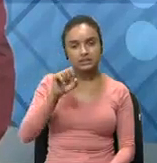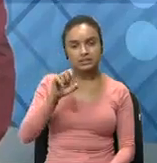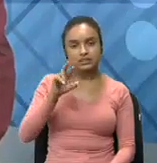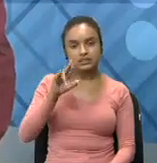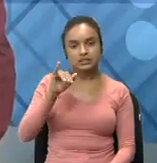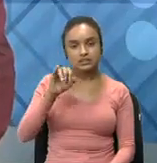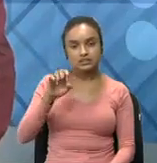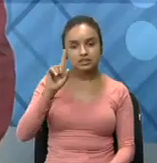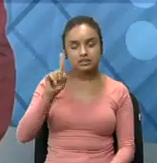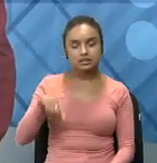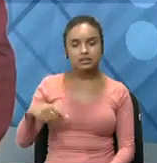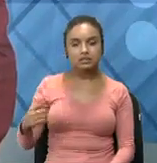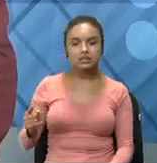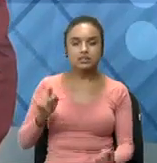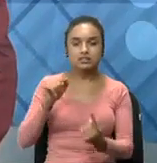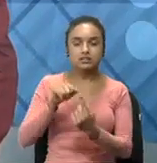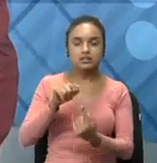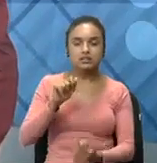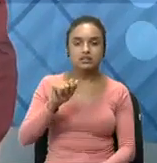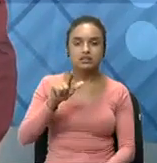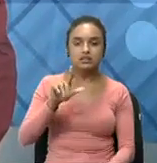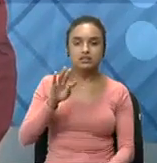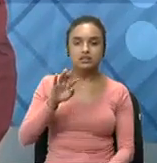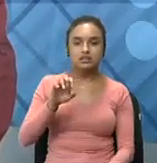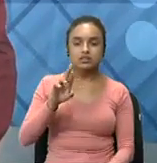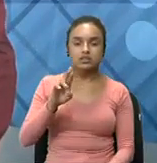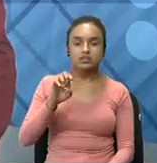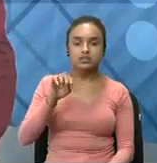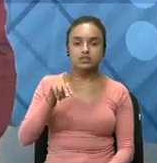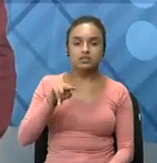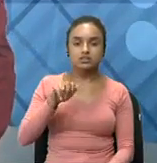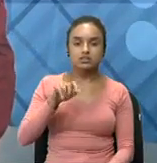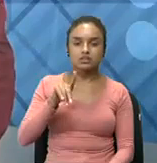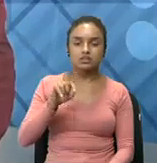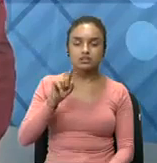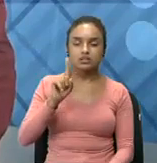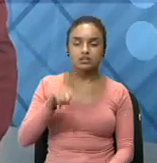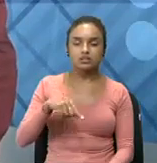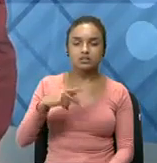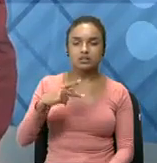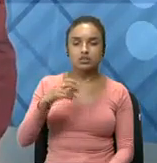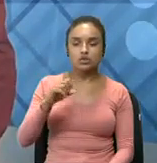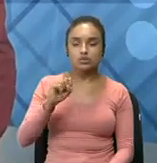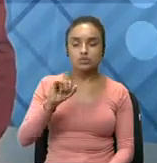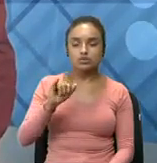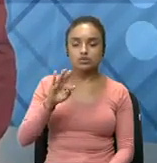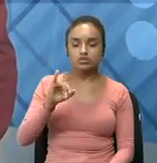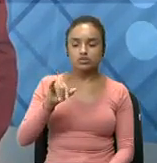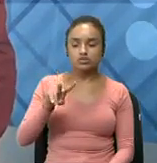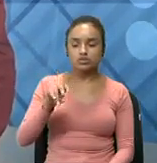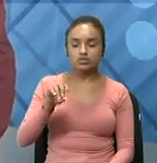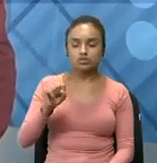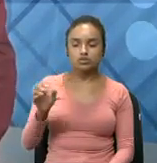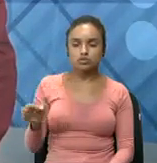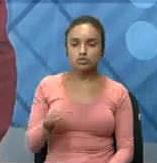de valores alternados, de positivos e negativos, ou uma totalmente negativa, nós temos então, ao